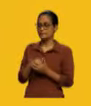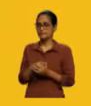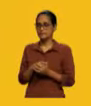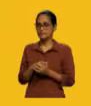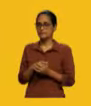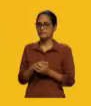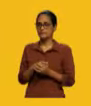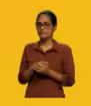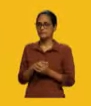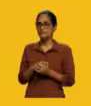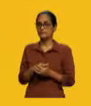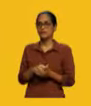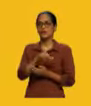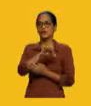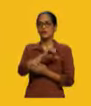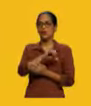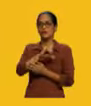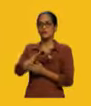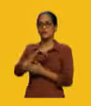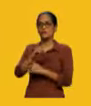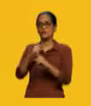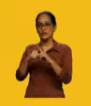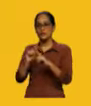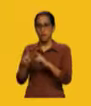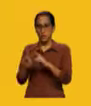990 vezes 1000.